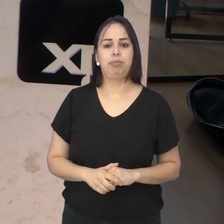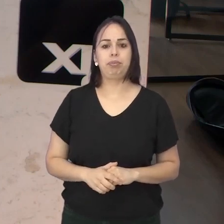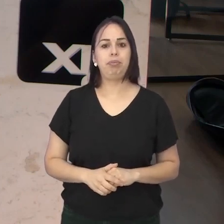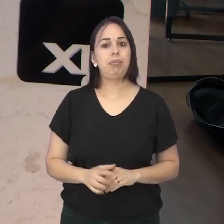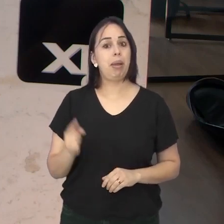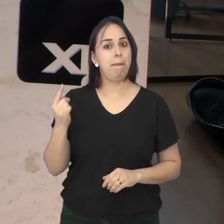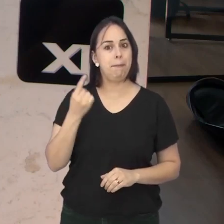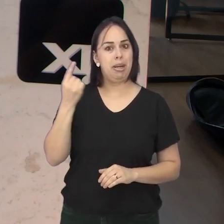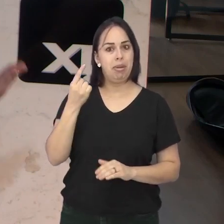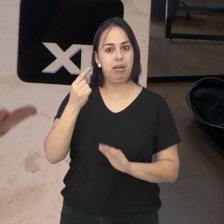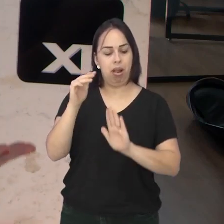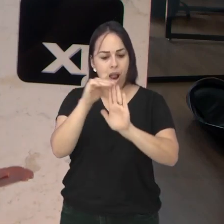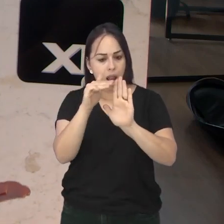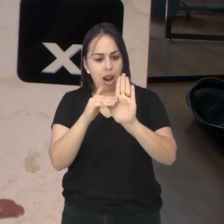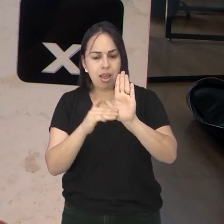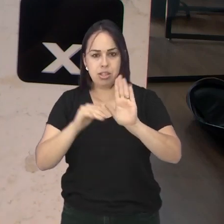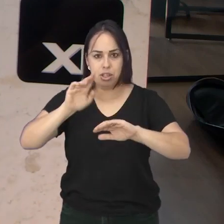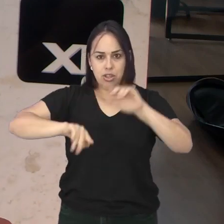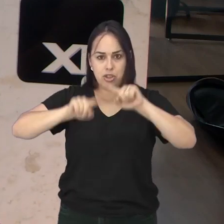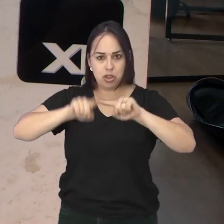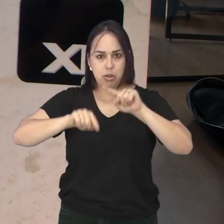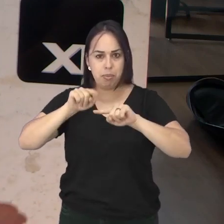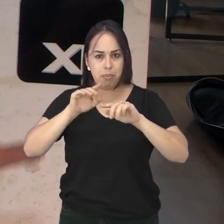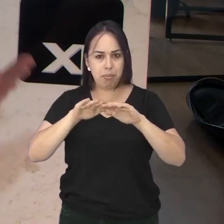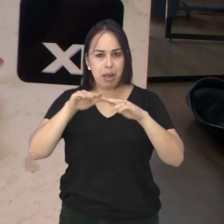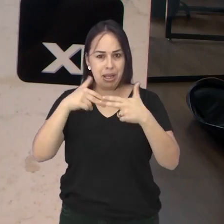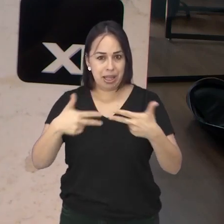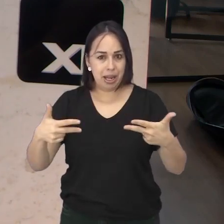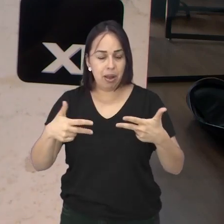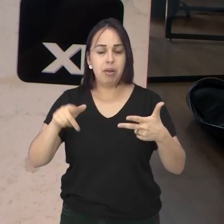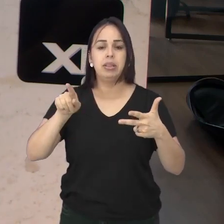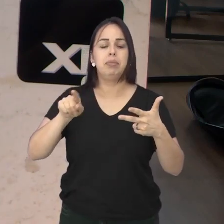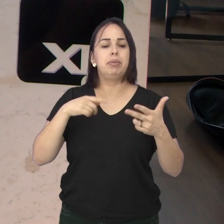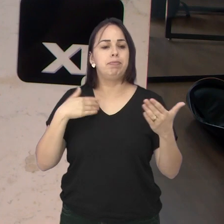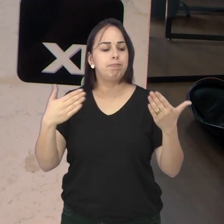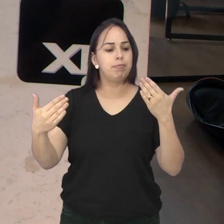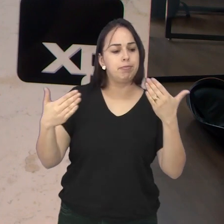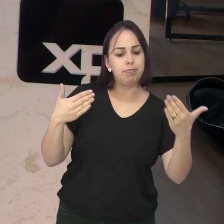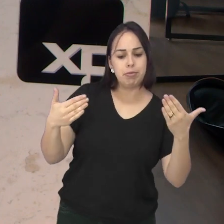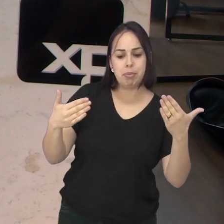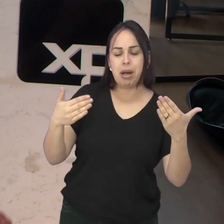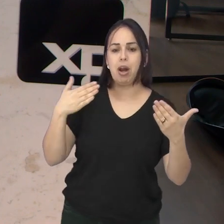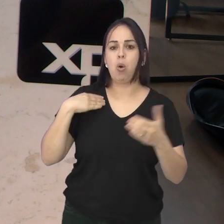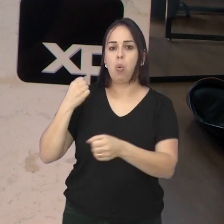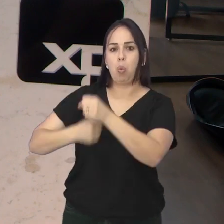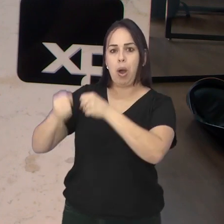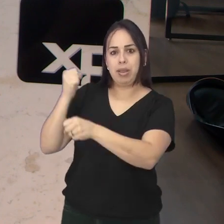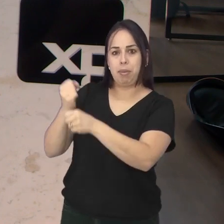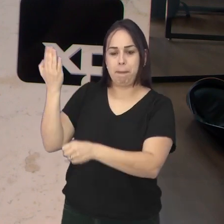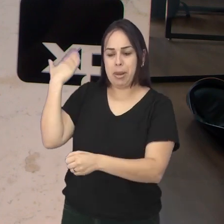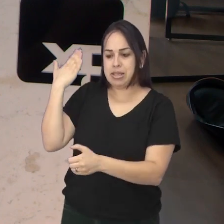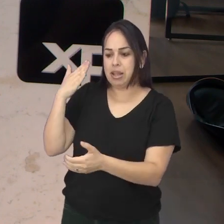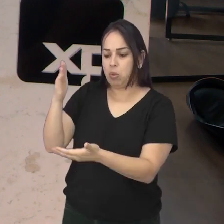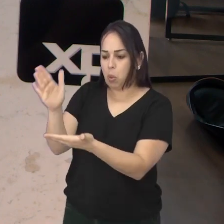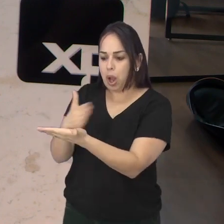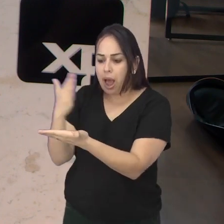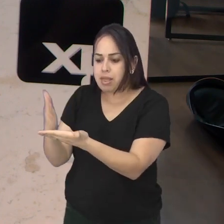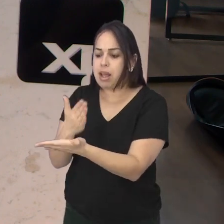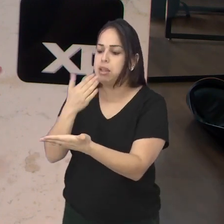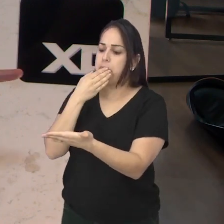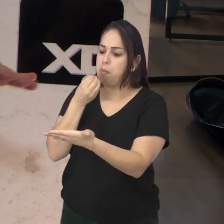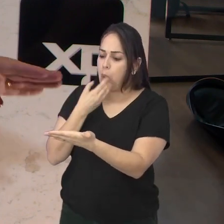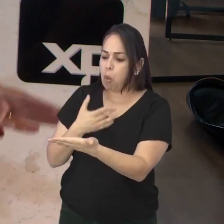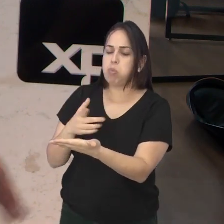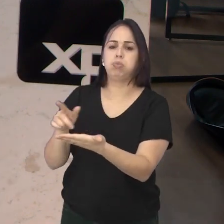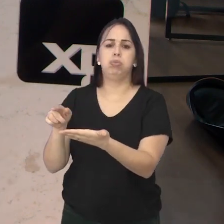primeira coisa é pegar a lista de materiais e comparar com tudo aquilo que você tem dos anos anteriores. Coloca